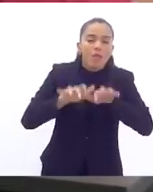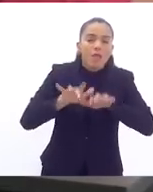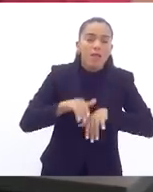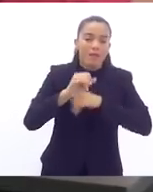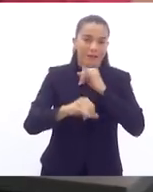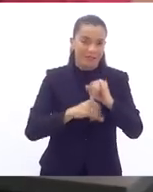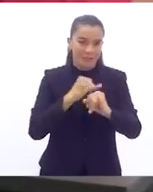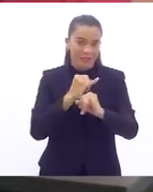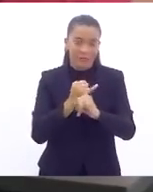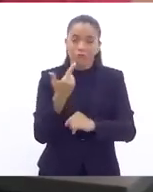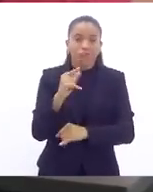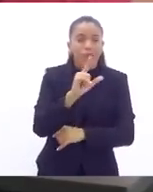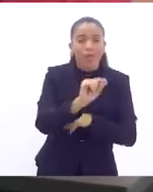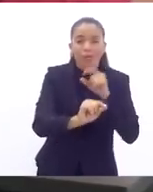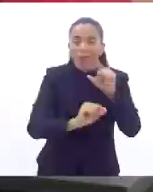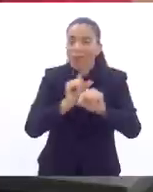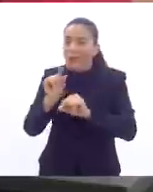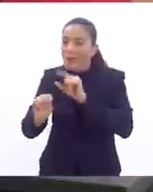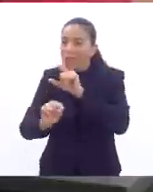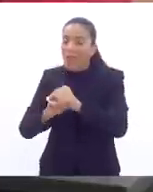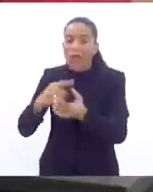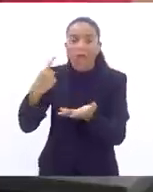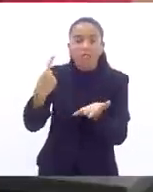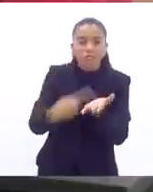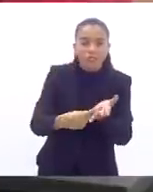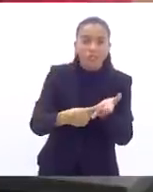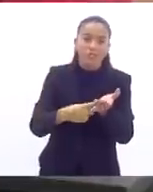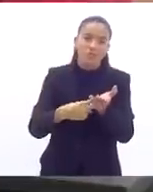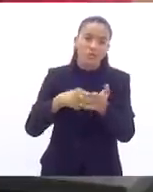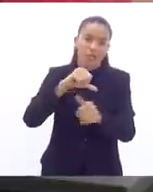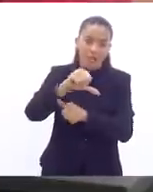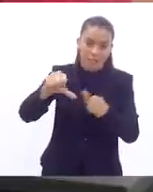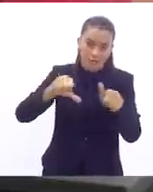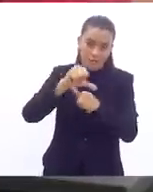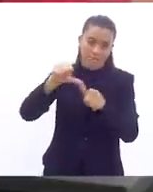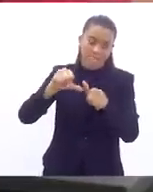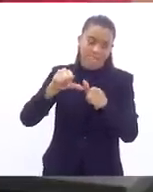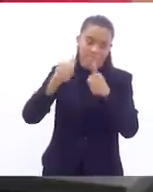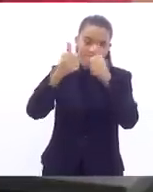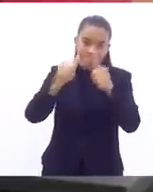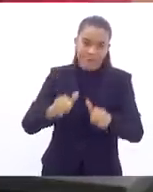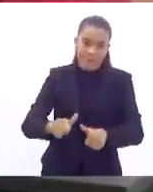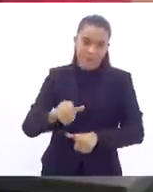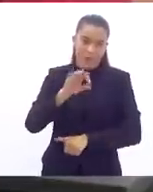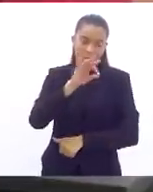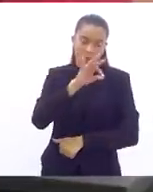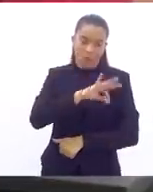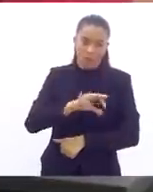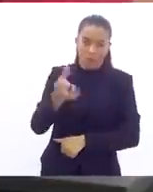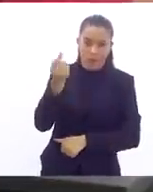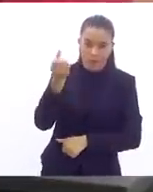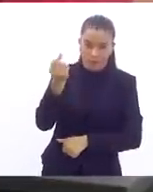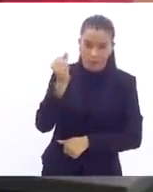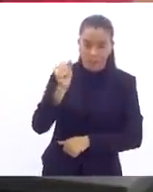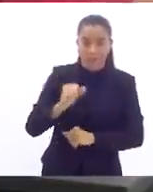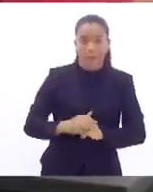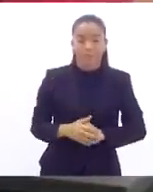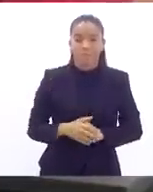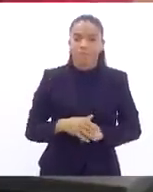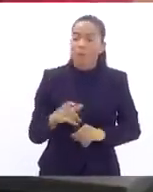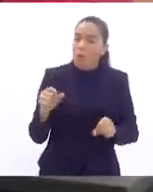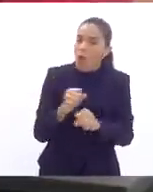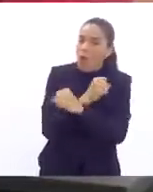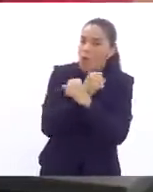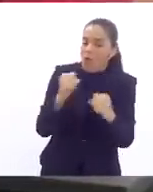que não tenha opção ali agendar revisão de pensão que foi o que o Deputado Luiz Paulo falou é um absurdo a gente não ter